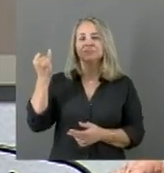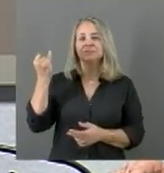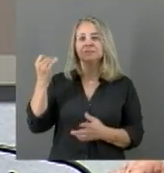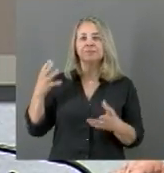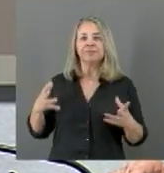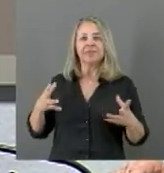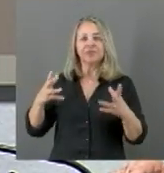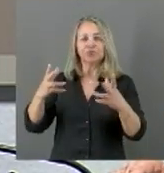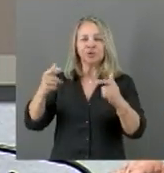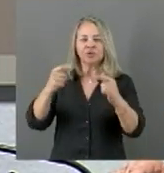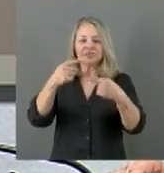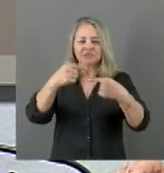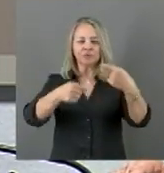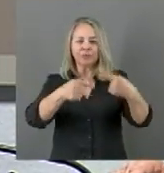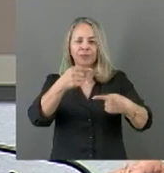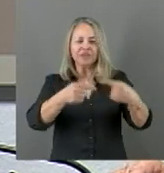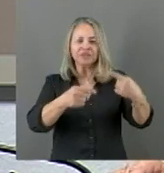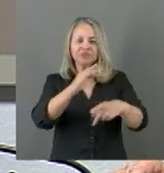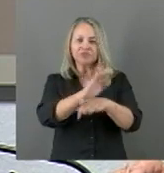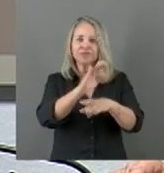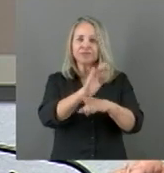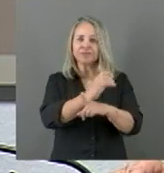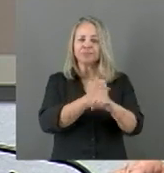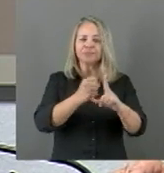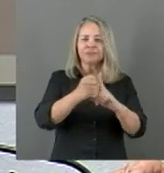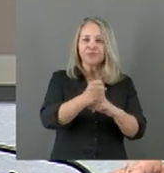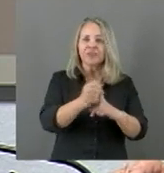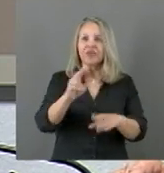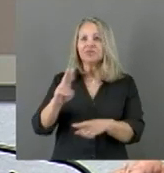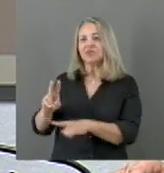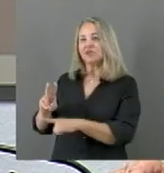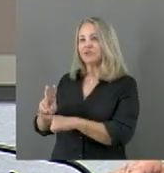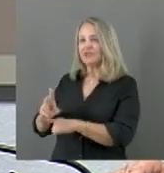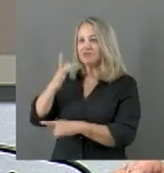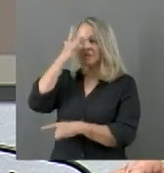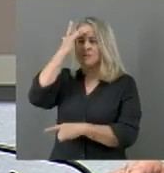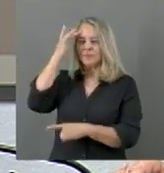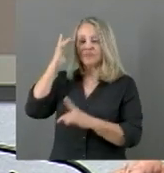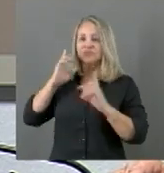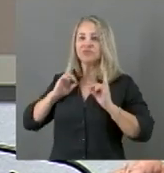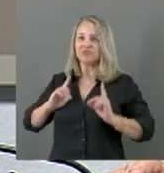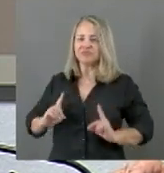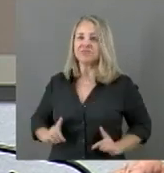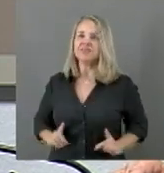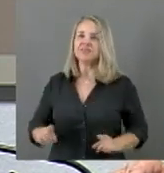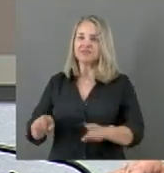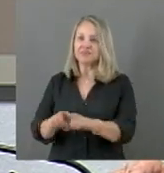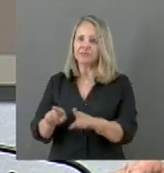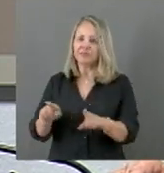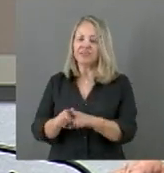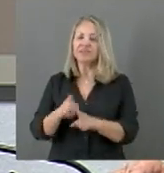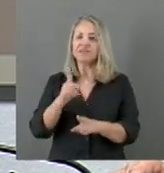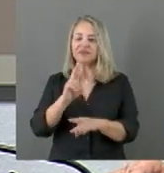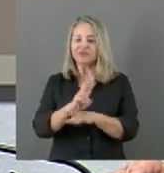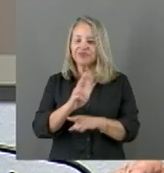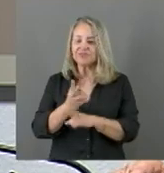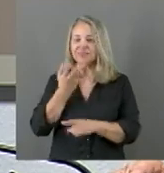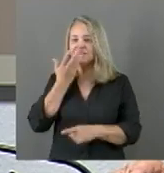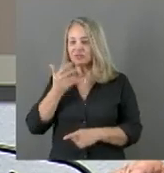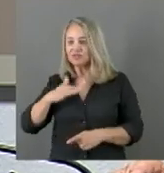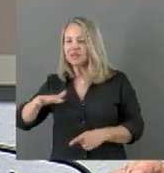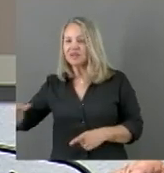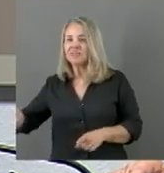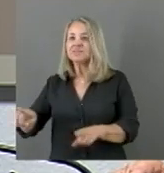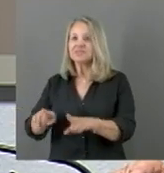todas as políticas de assistência social, de defesa das pessoas com deficiência, defesa das crianças, de defesa dos